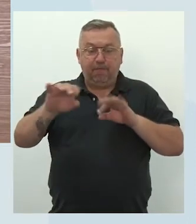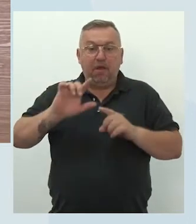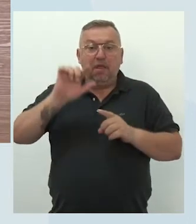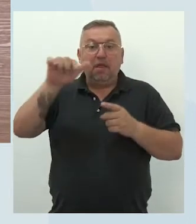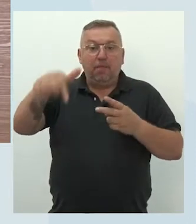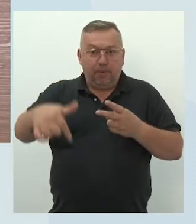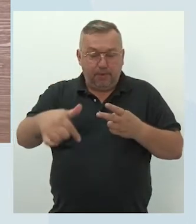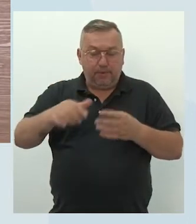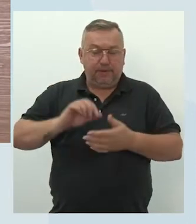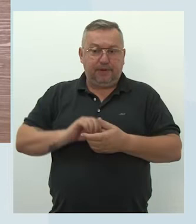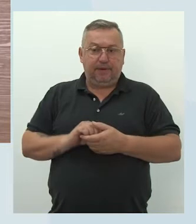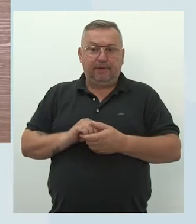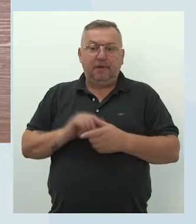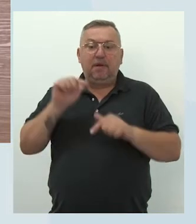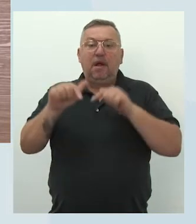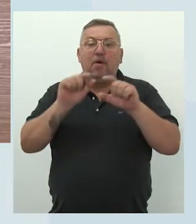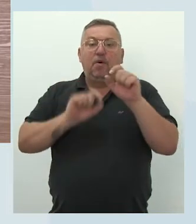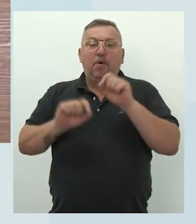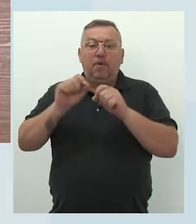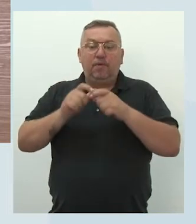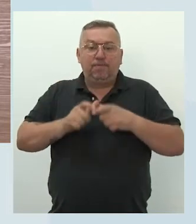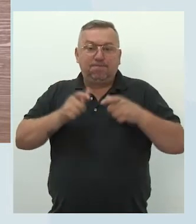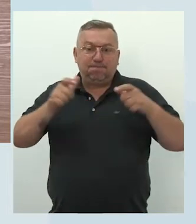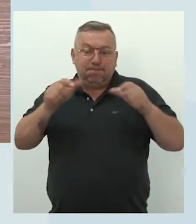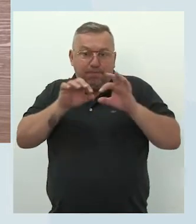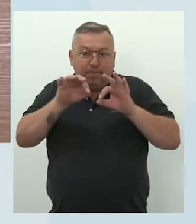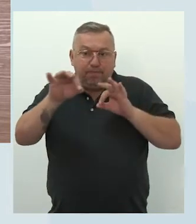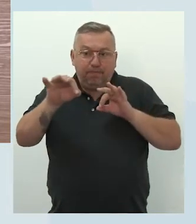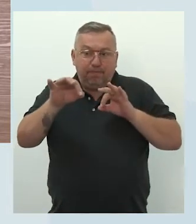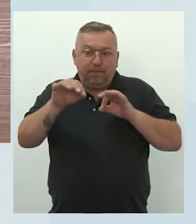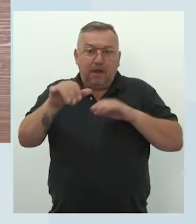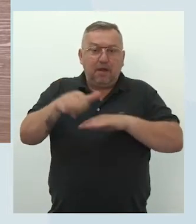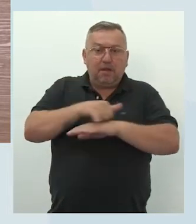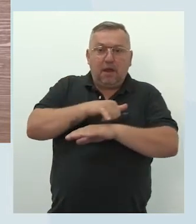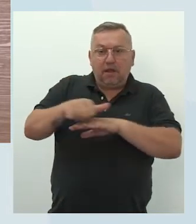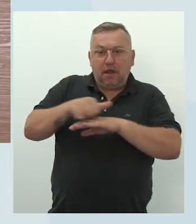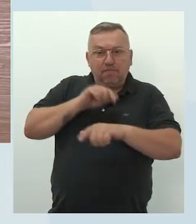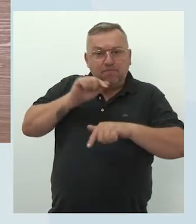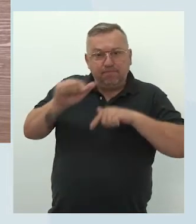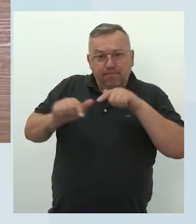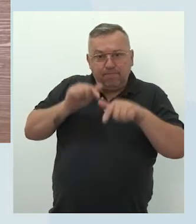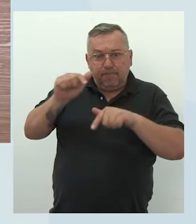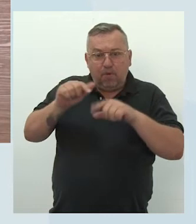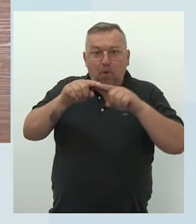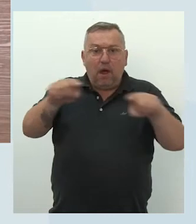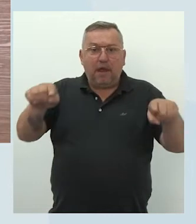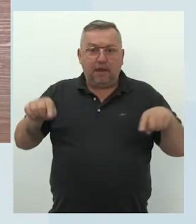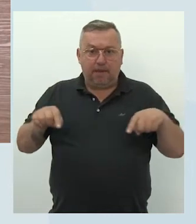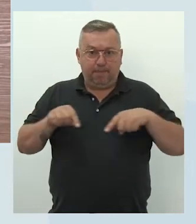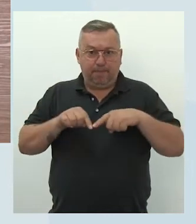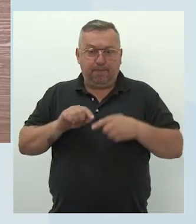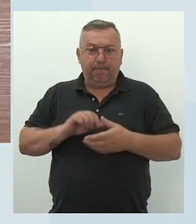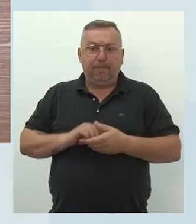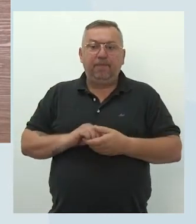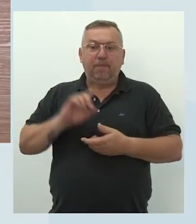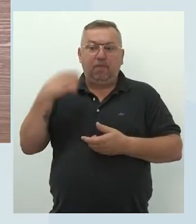seguida, trabalhamos grandezas e medidas, estratégias para o trabalho com área, na